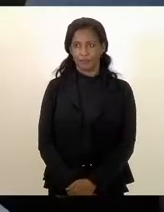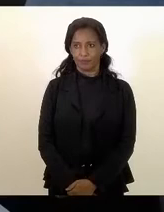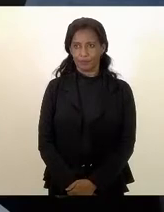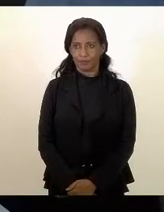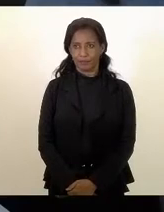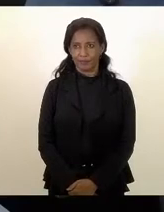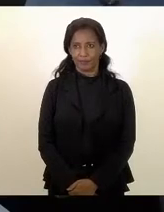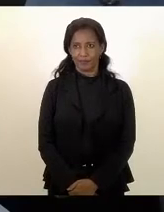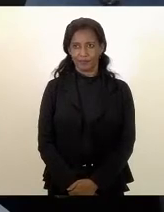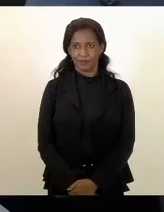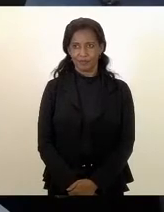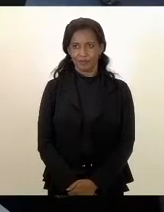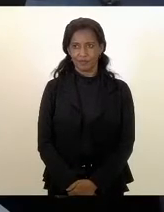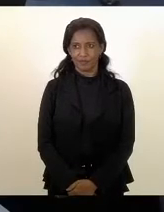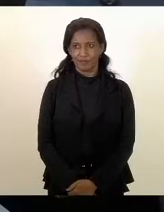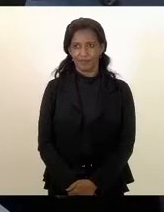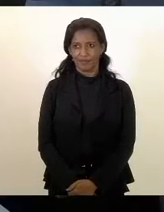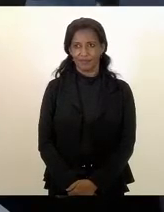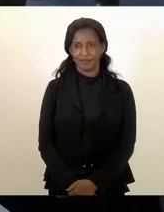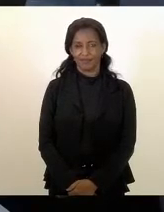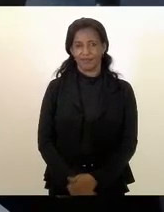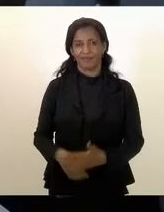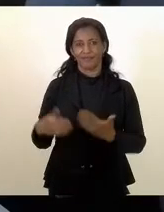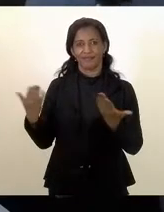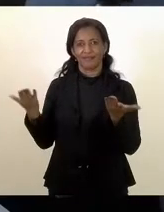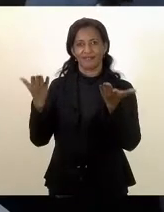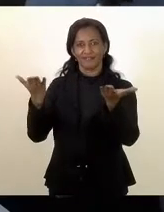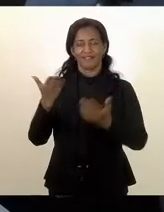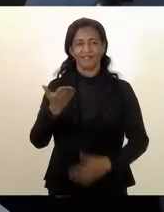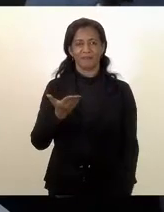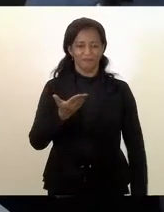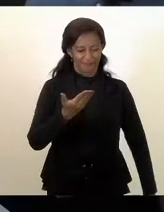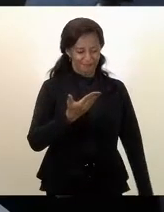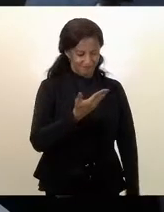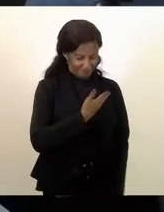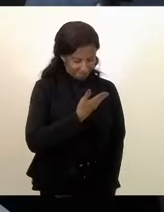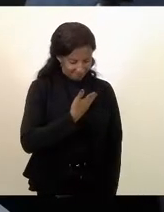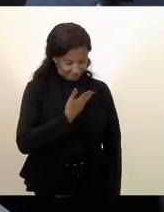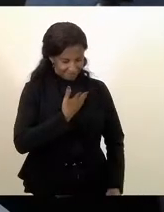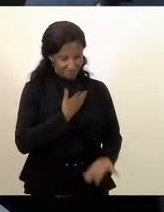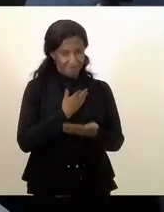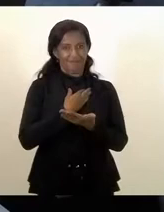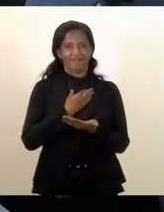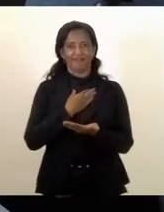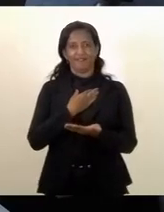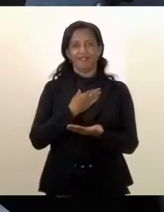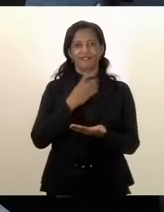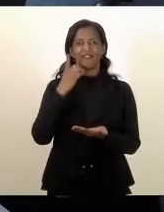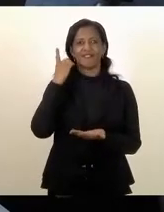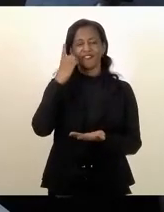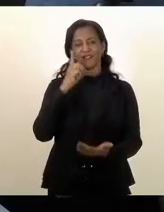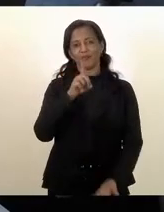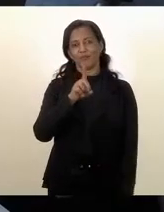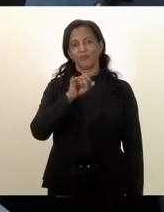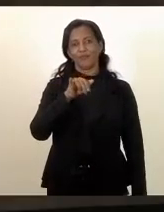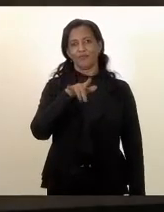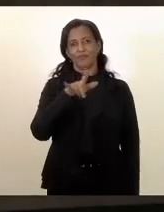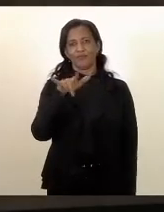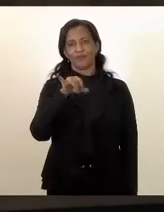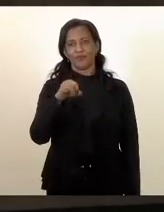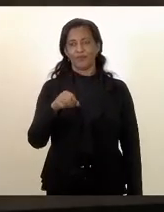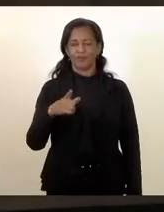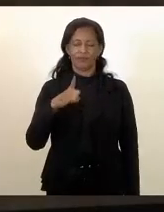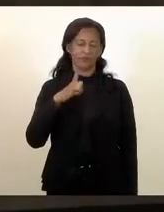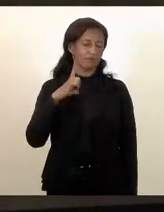meu grande colega de bancada aqui deputado Dionísio Lins pessoa essa que eu